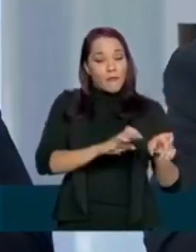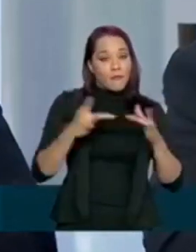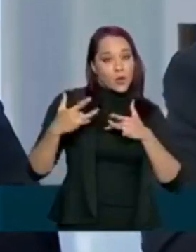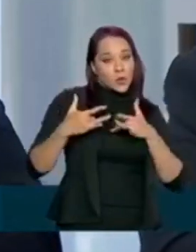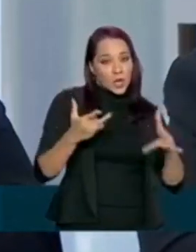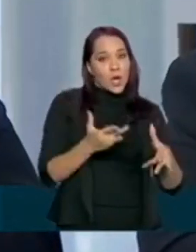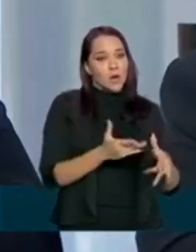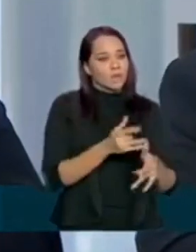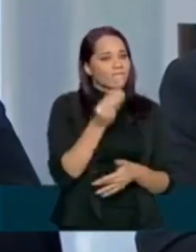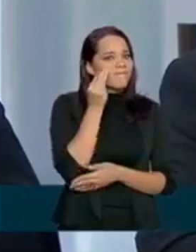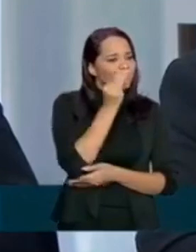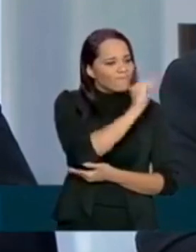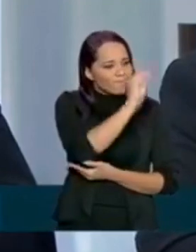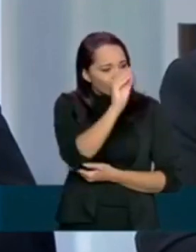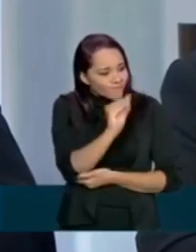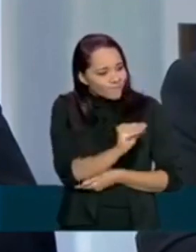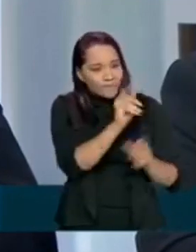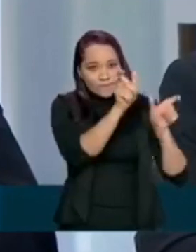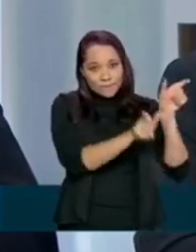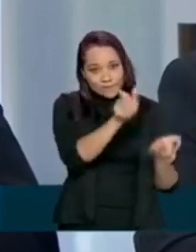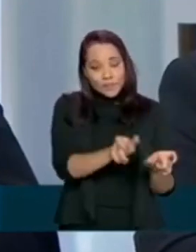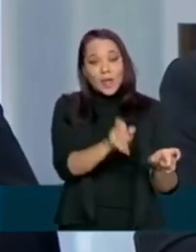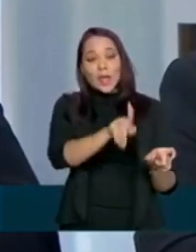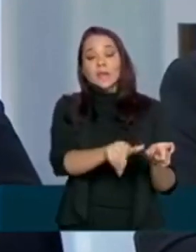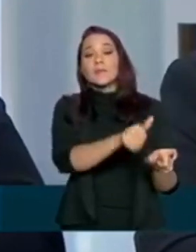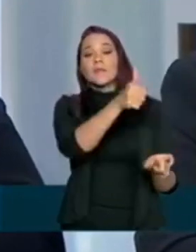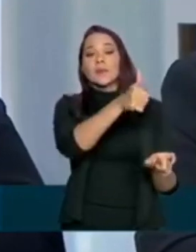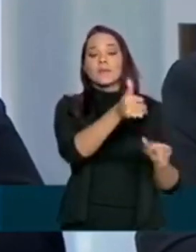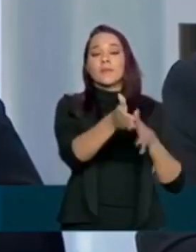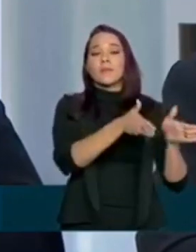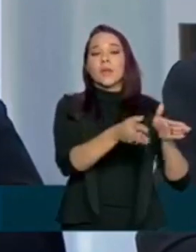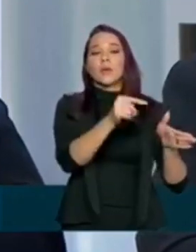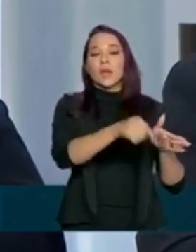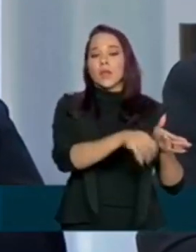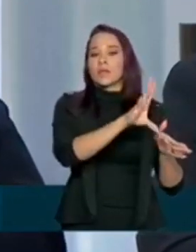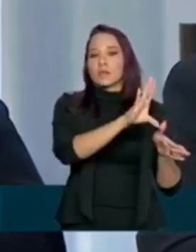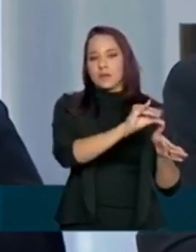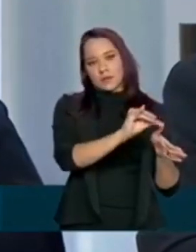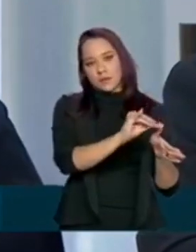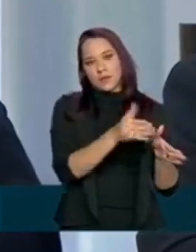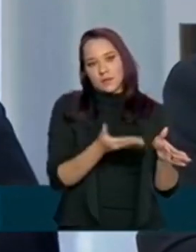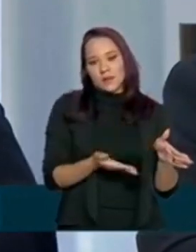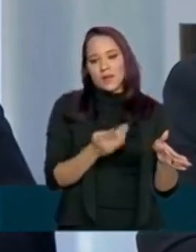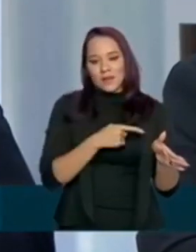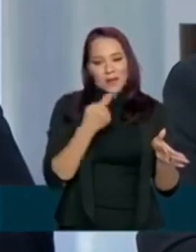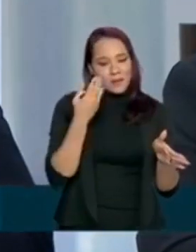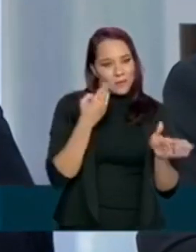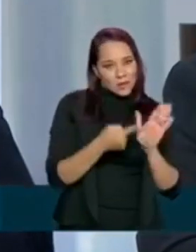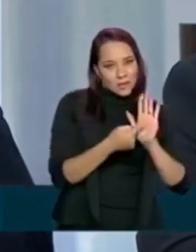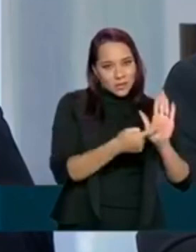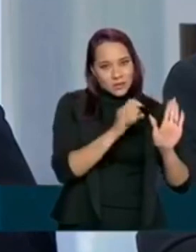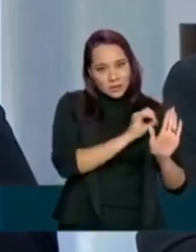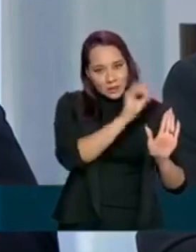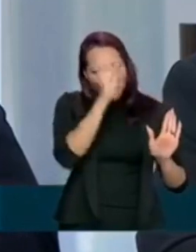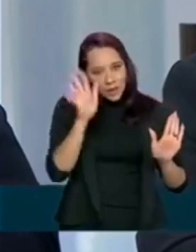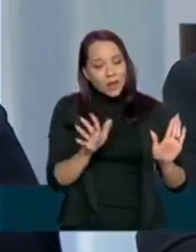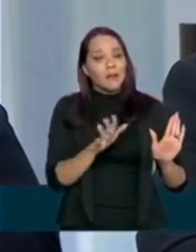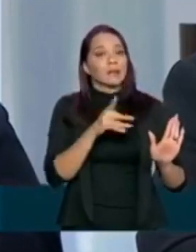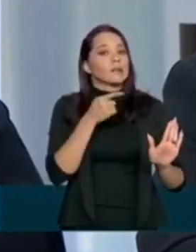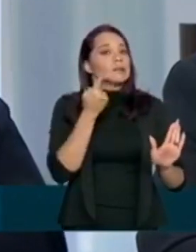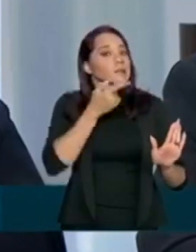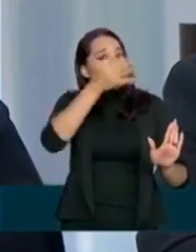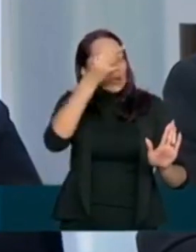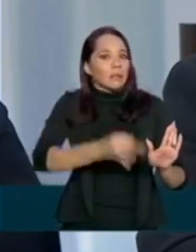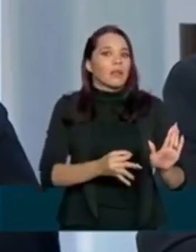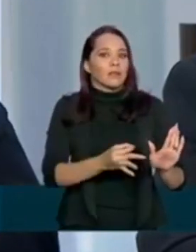voluntários nesse primeiro protocolo é o protocolo científico logicamente para demonstração clara e sem nenhuma